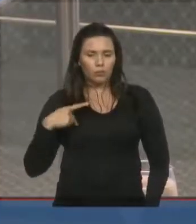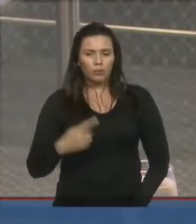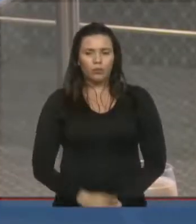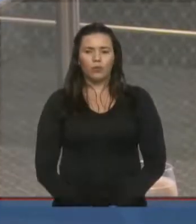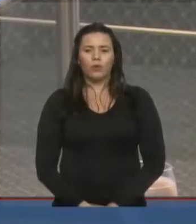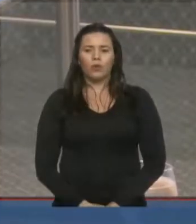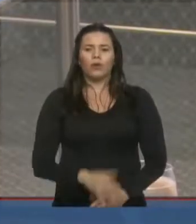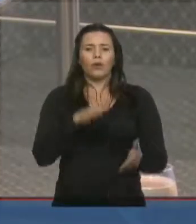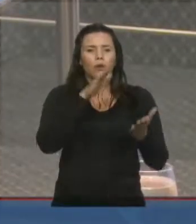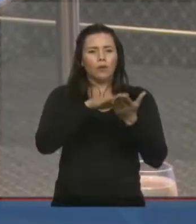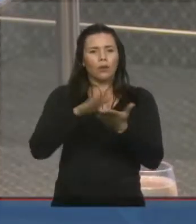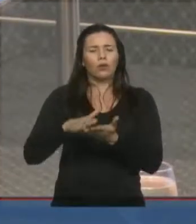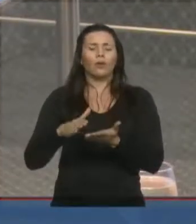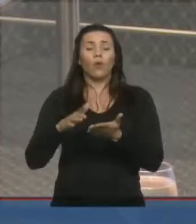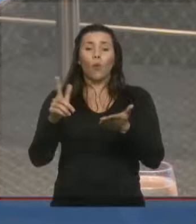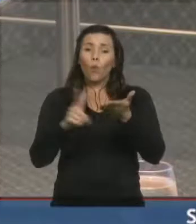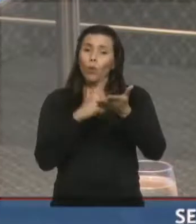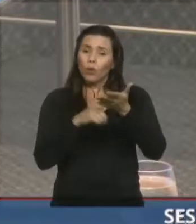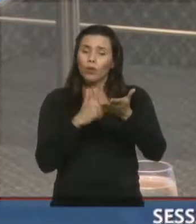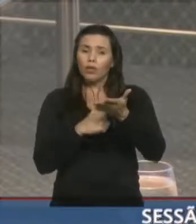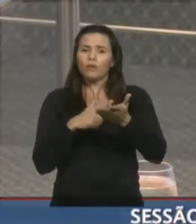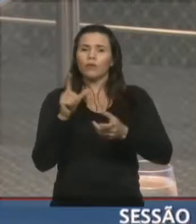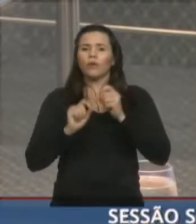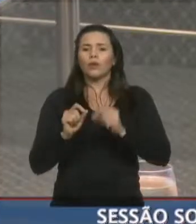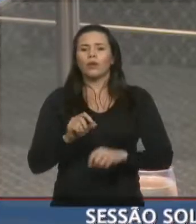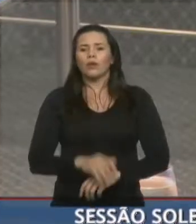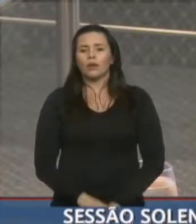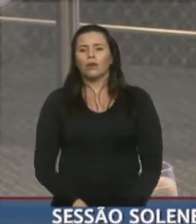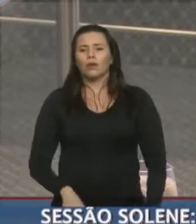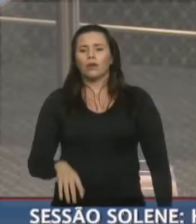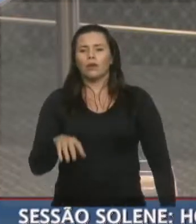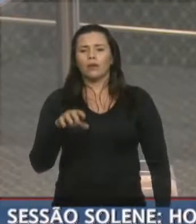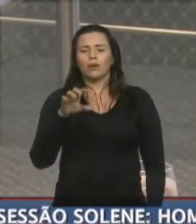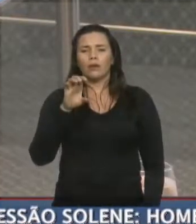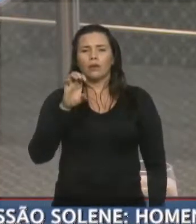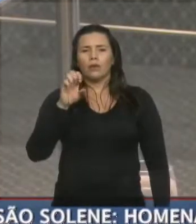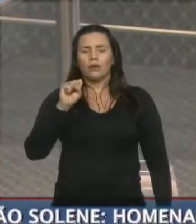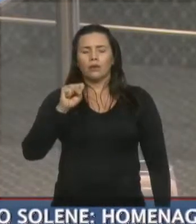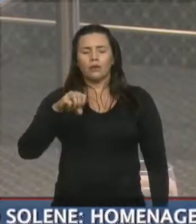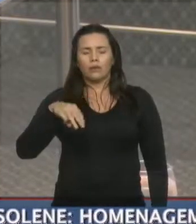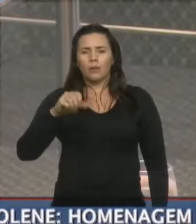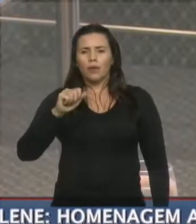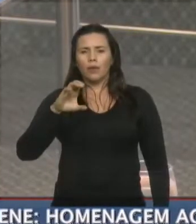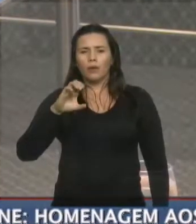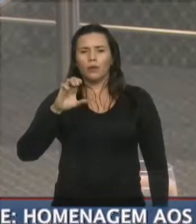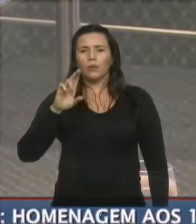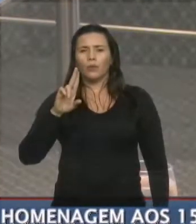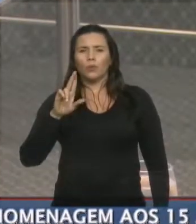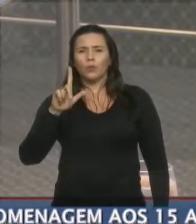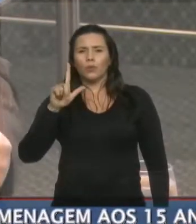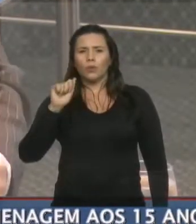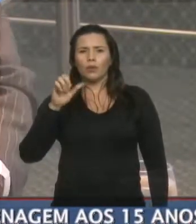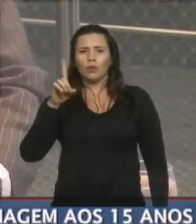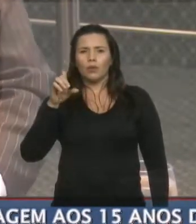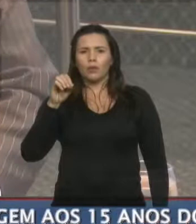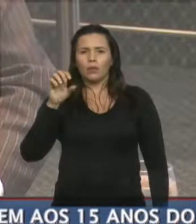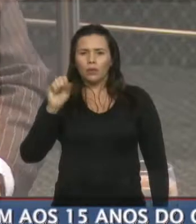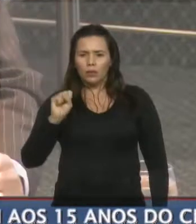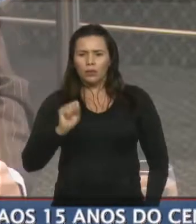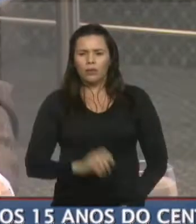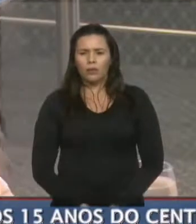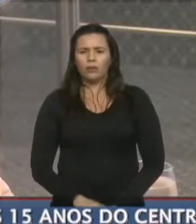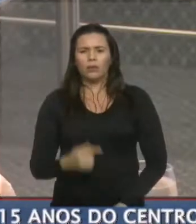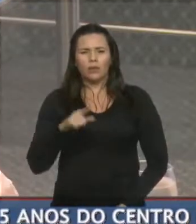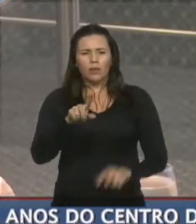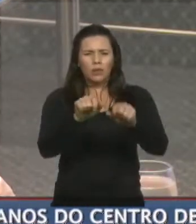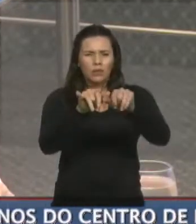os emasculados, né? Então, aquilo foi uma audiência muito pesada. Então, eu entrei de uma forma e saí